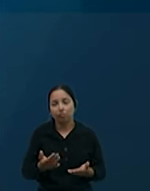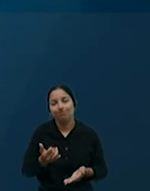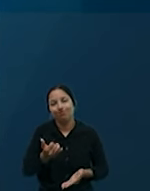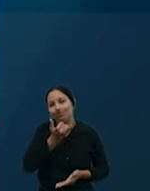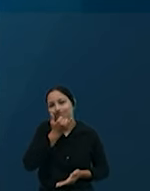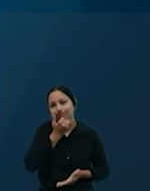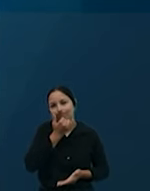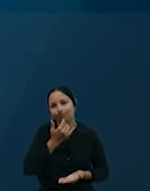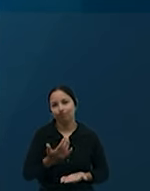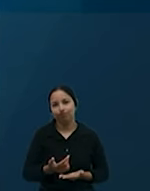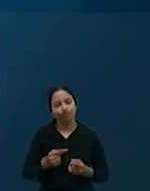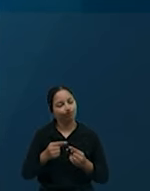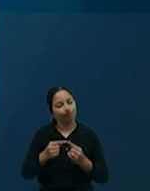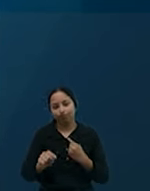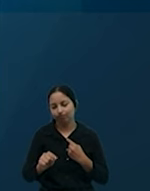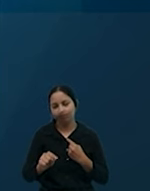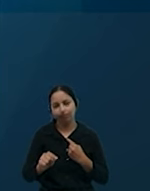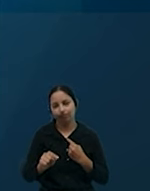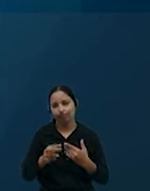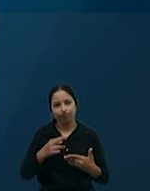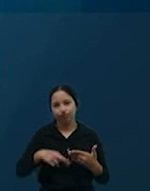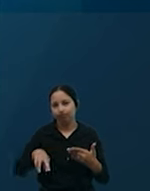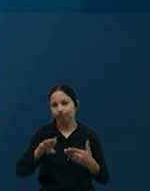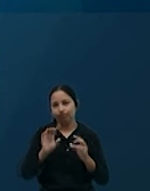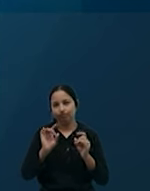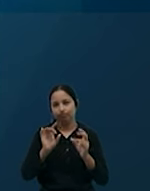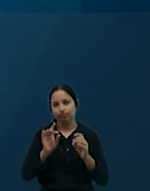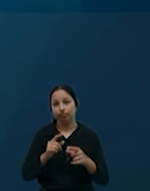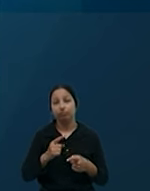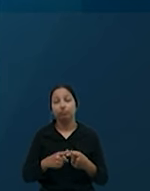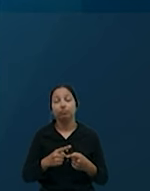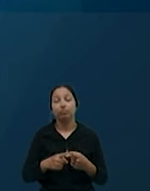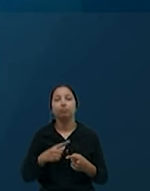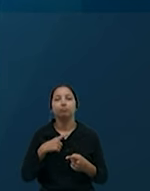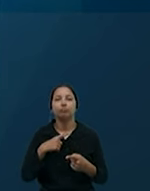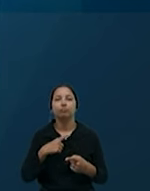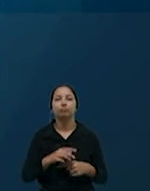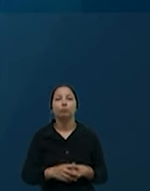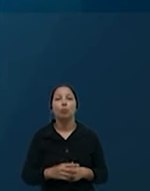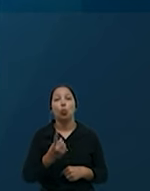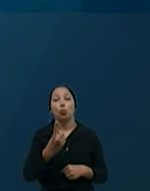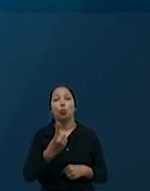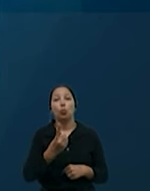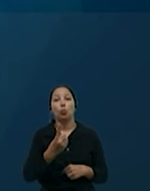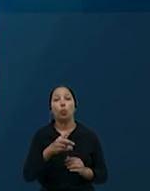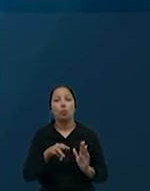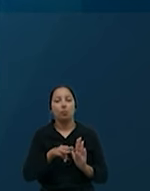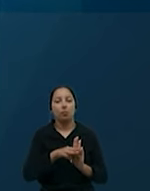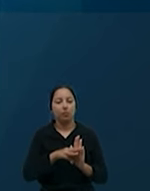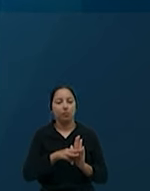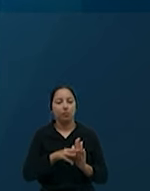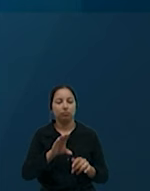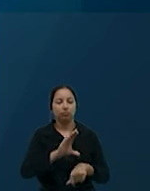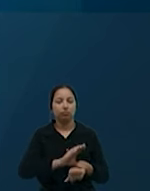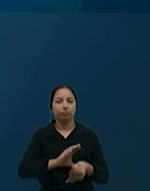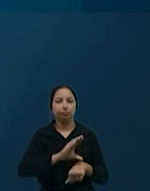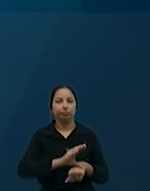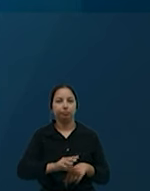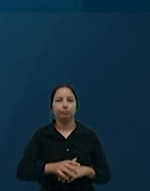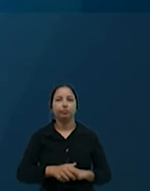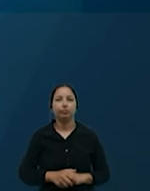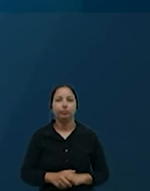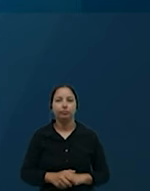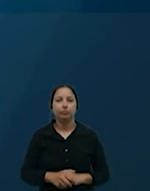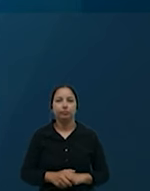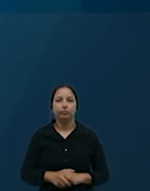respeito, não cabe o recurso especial, porque há um mandamento constitucional. Então, tanto no que diz respeito